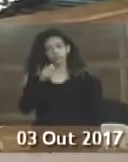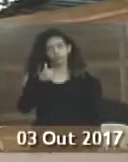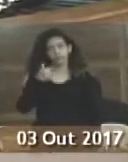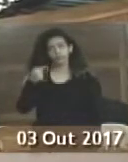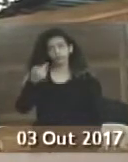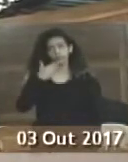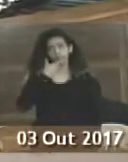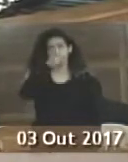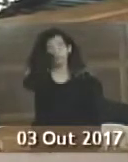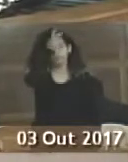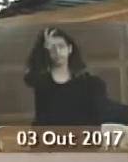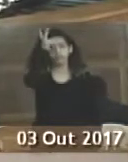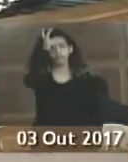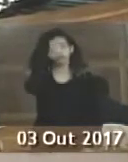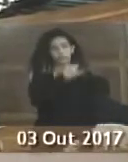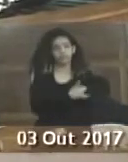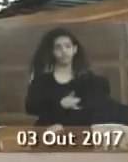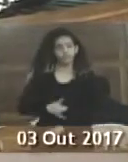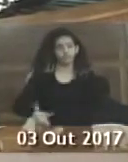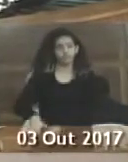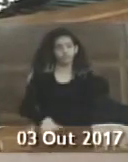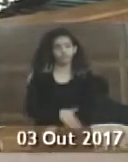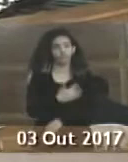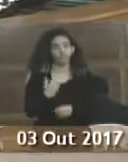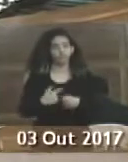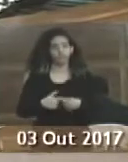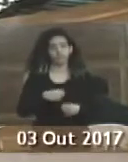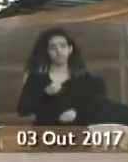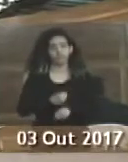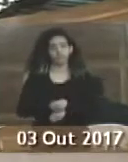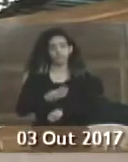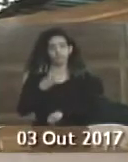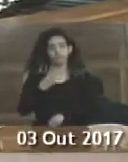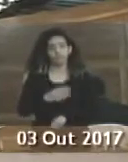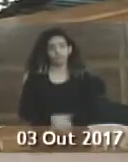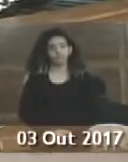4.537/17, indicando ao prefeito o recapeamento da Rua Bela Vista, no bairro Sapientuba 3.